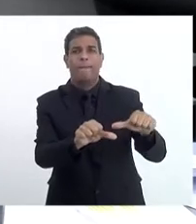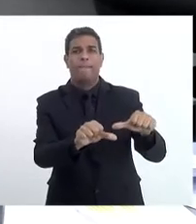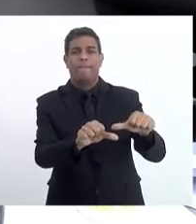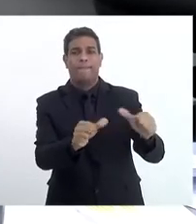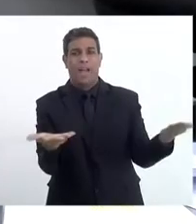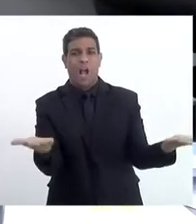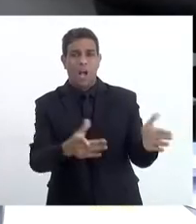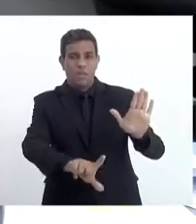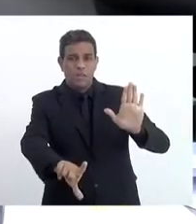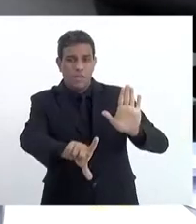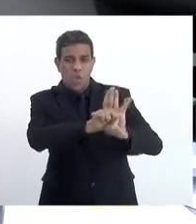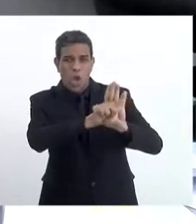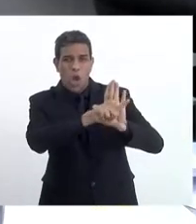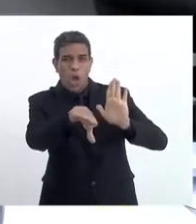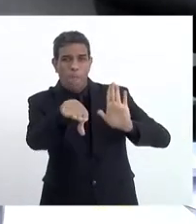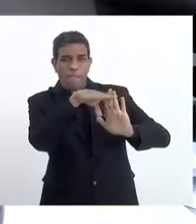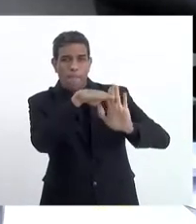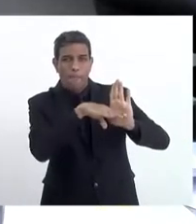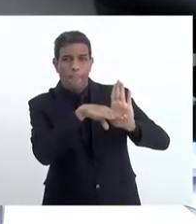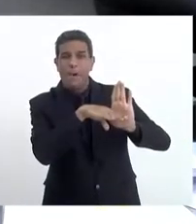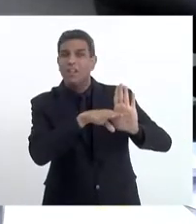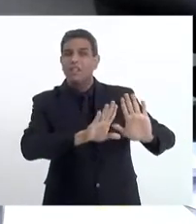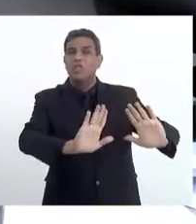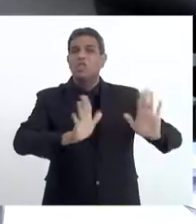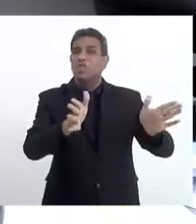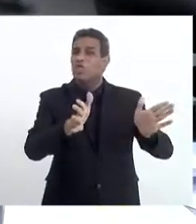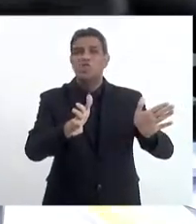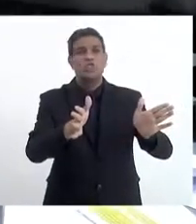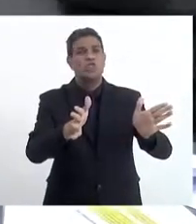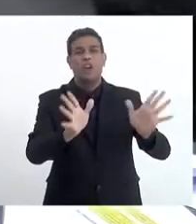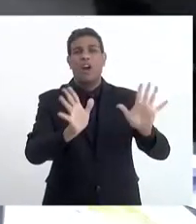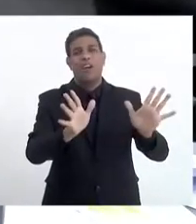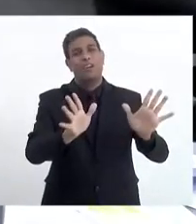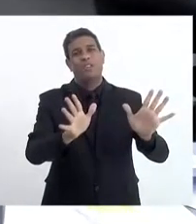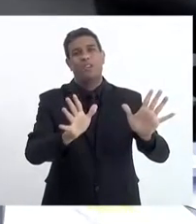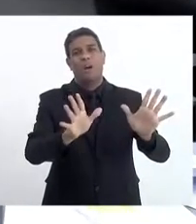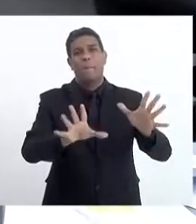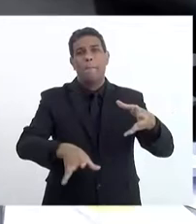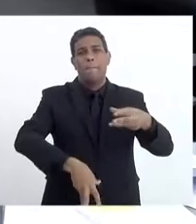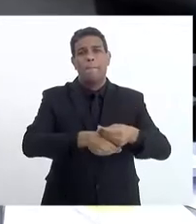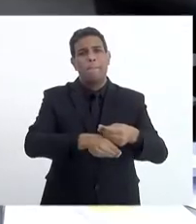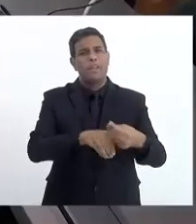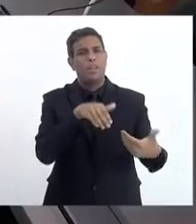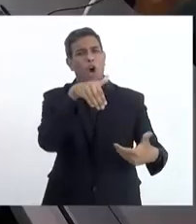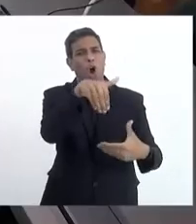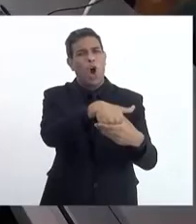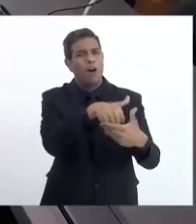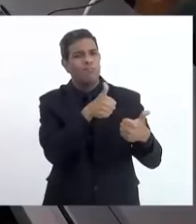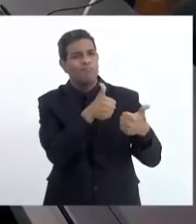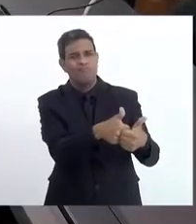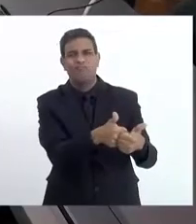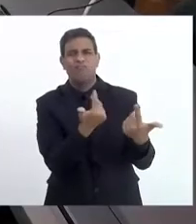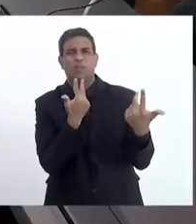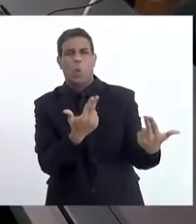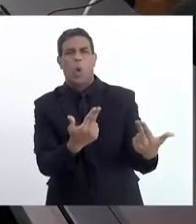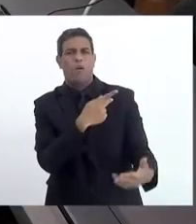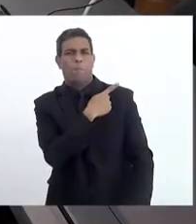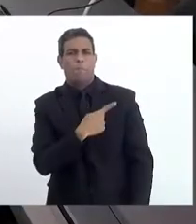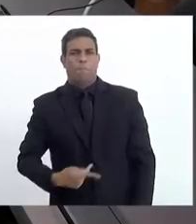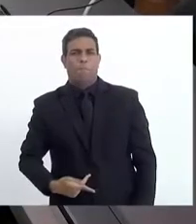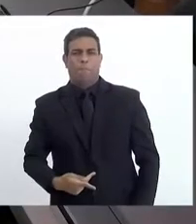existente, isso também gera despesa. Né? Vou manter o voto do deputado Luiz Paulo. E não tem público.